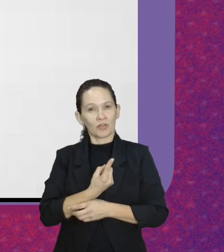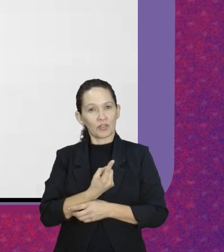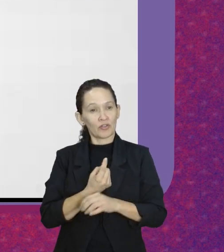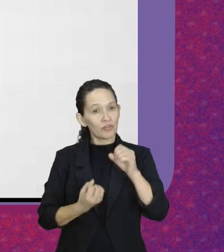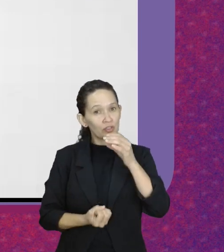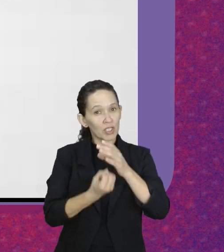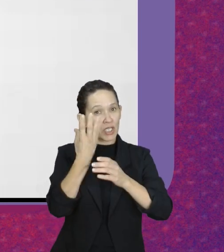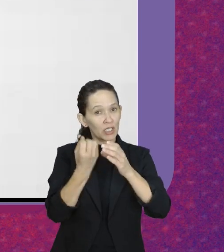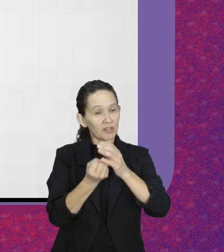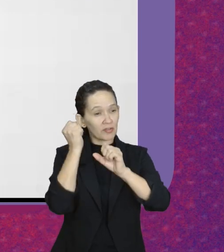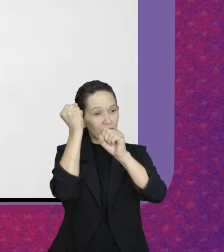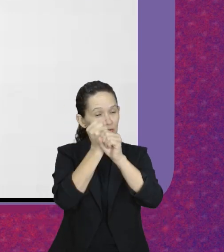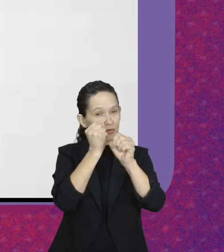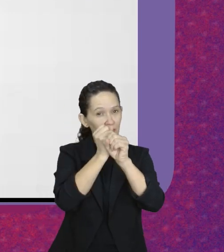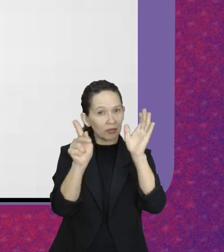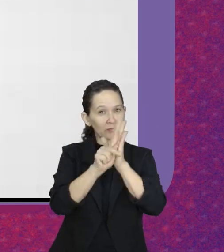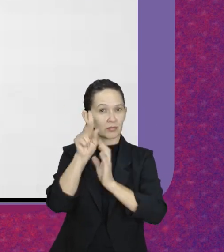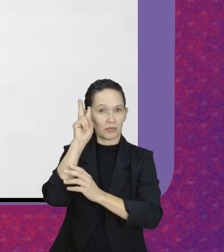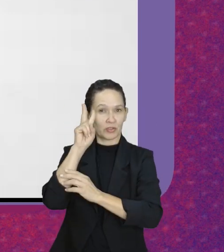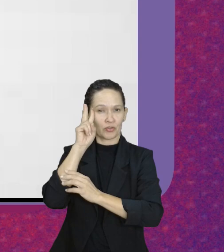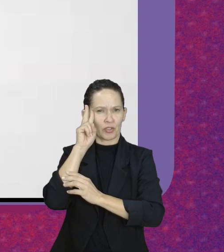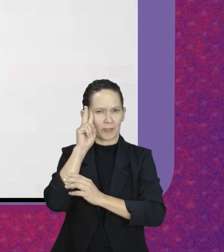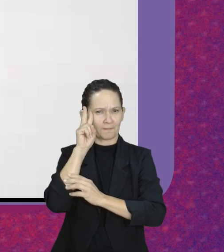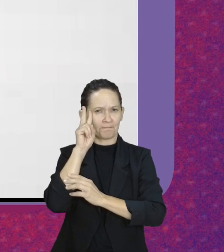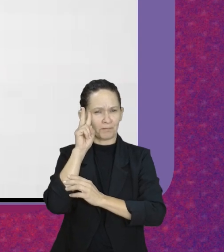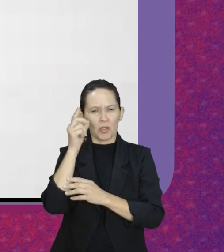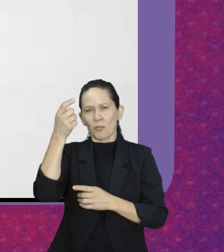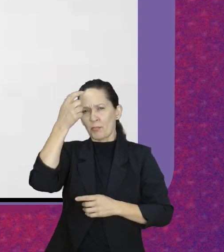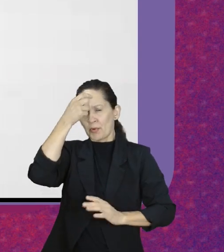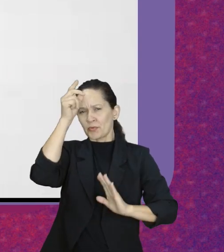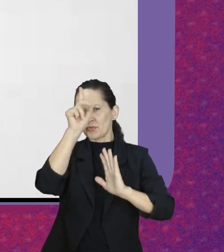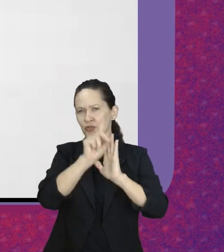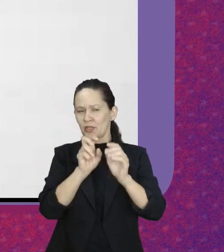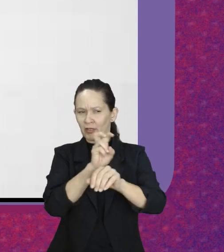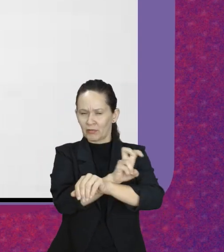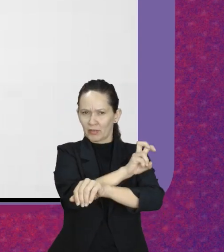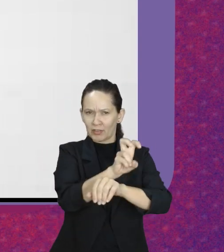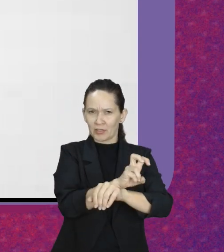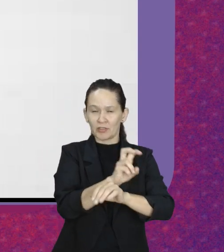construção histórica, né, o direito à creche, como